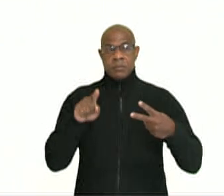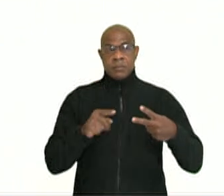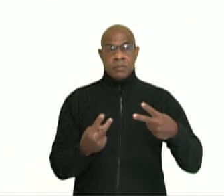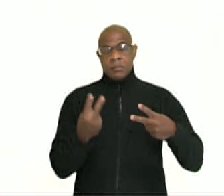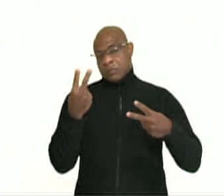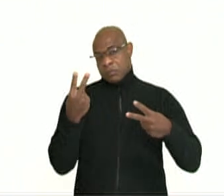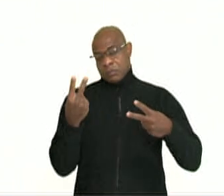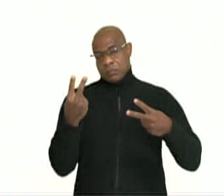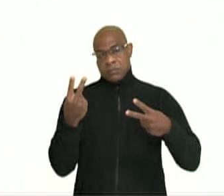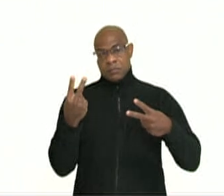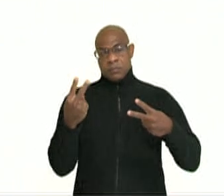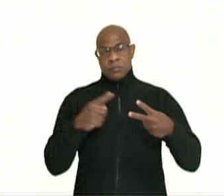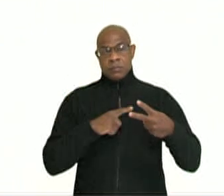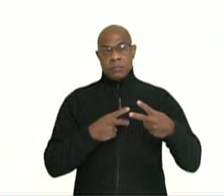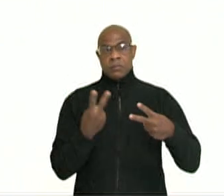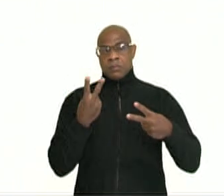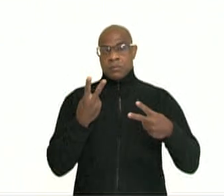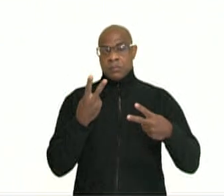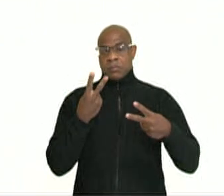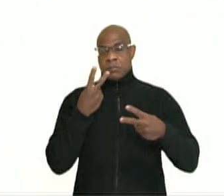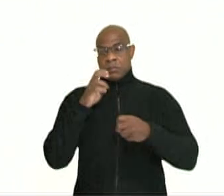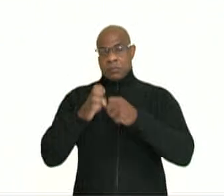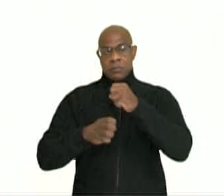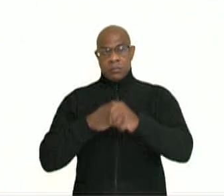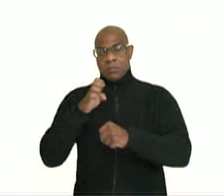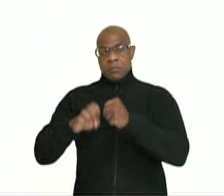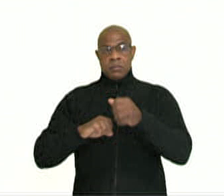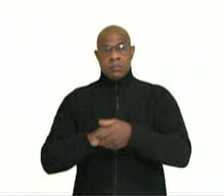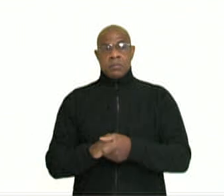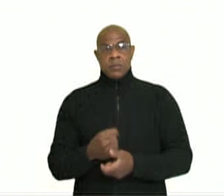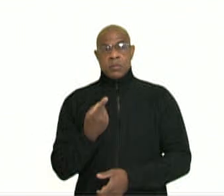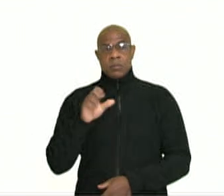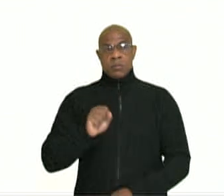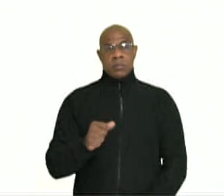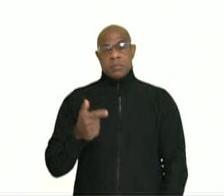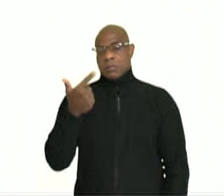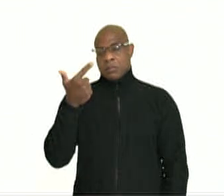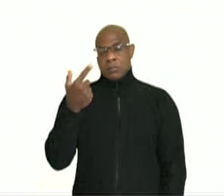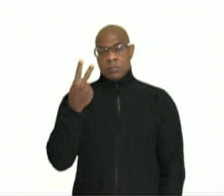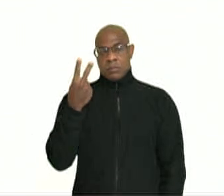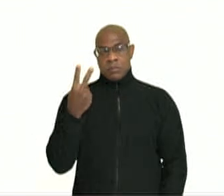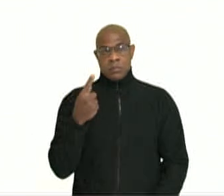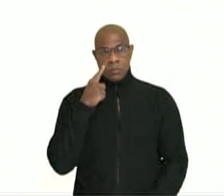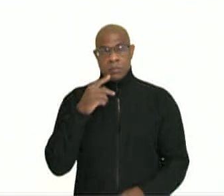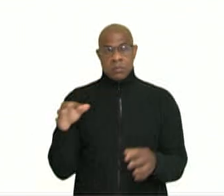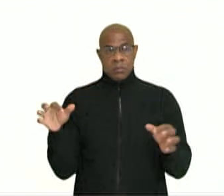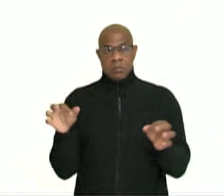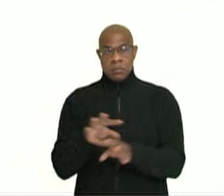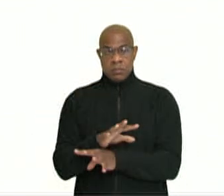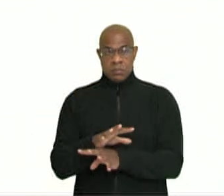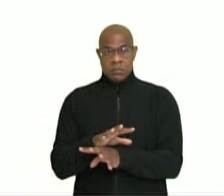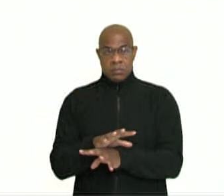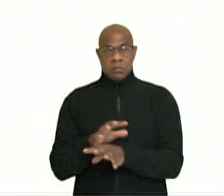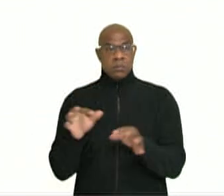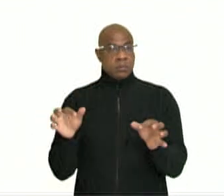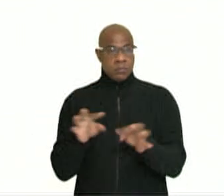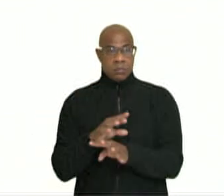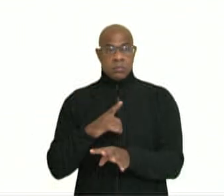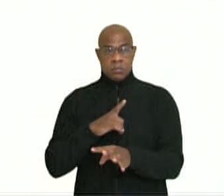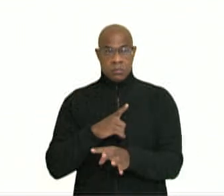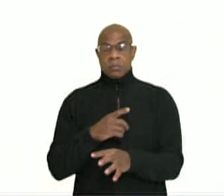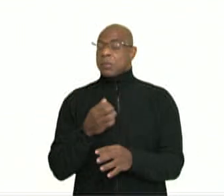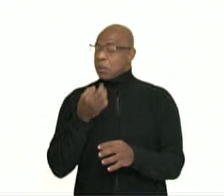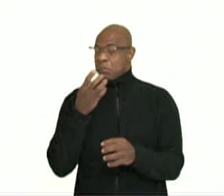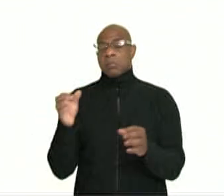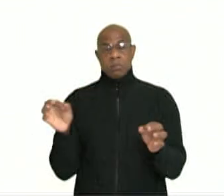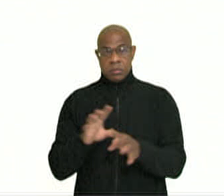é um átomo neutro, também tem 2 elétrons. E aí fica lá, um S2, completou toda a sua camada, todo o subnível está completo.